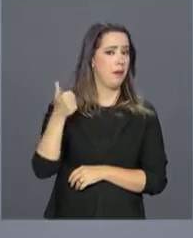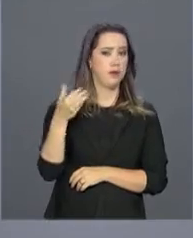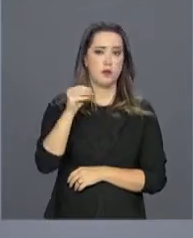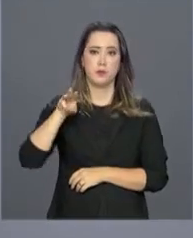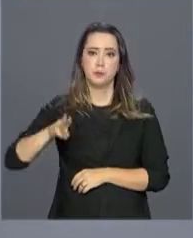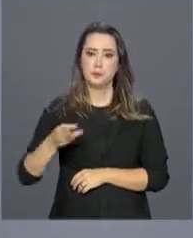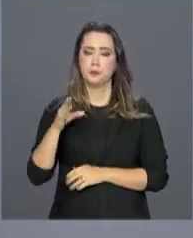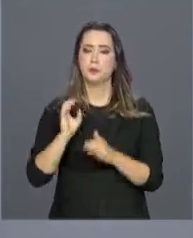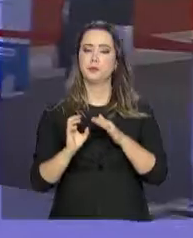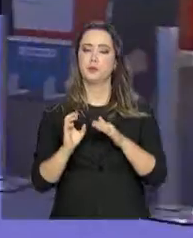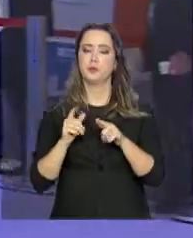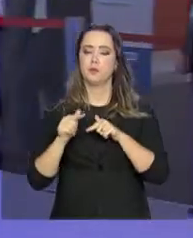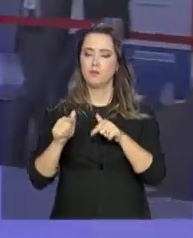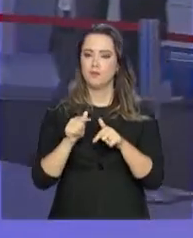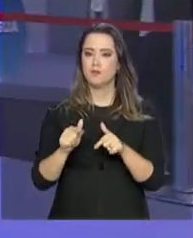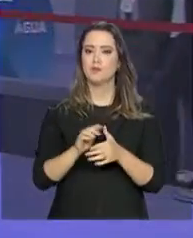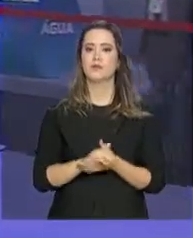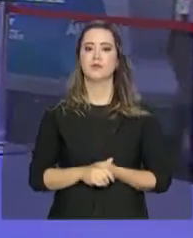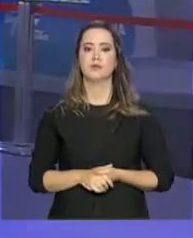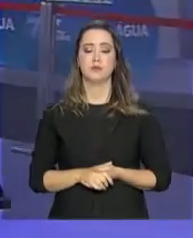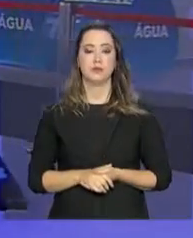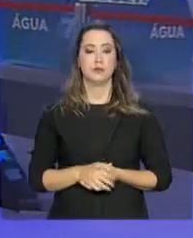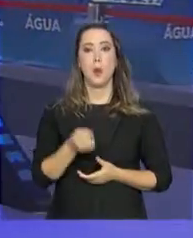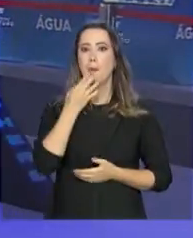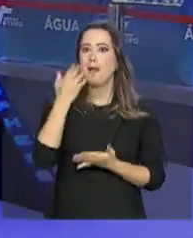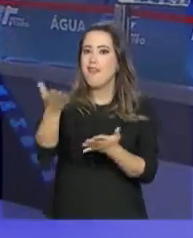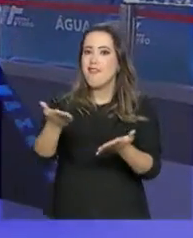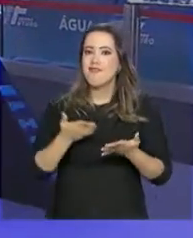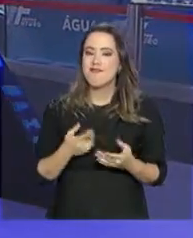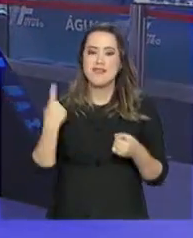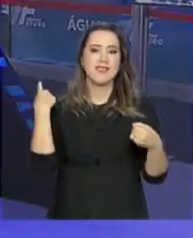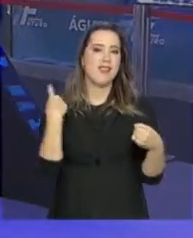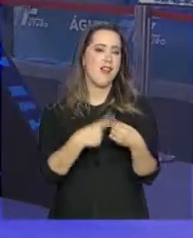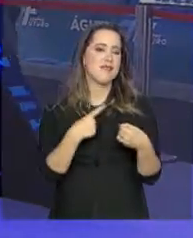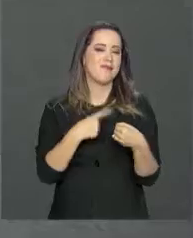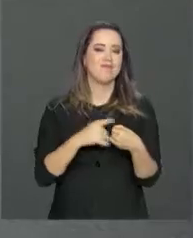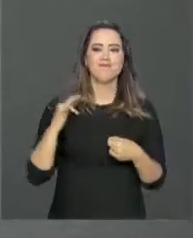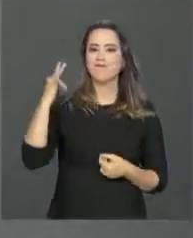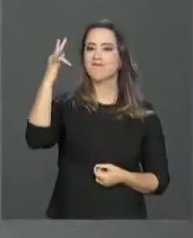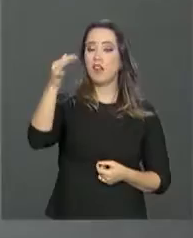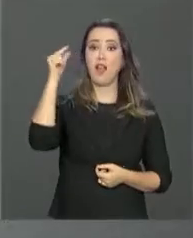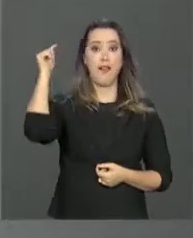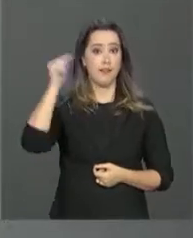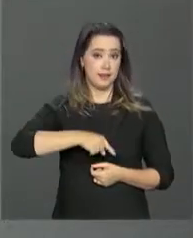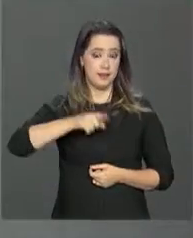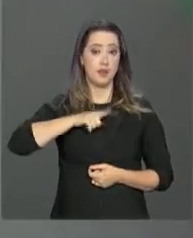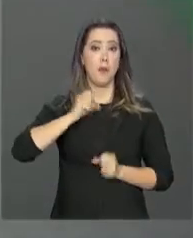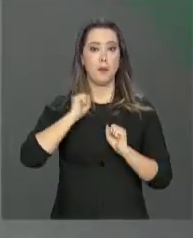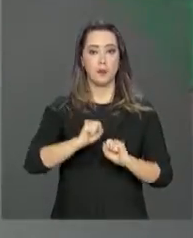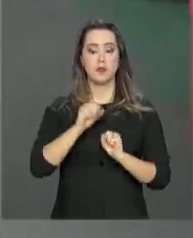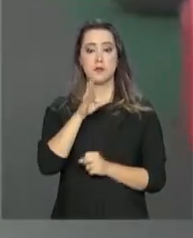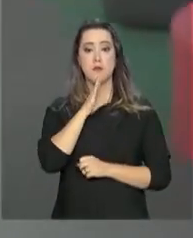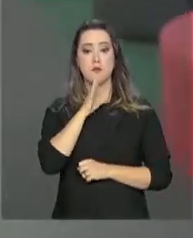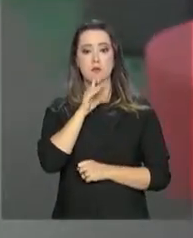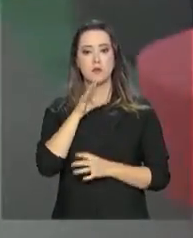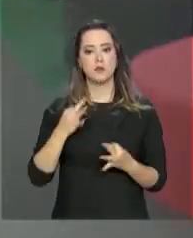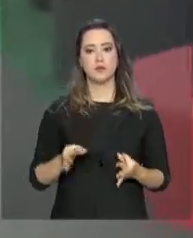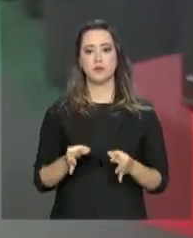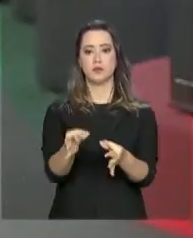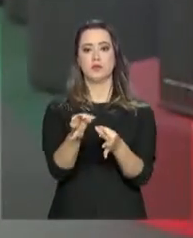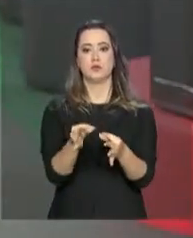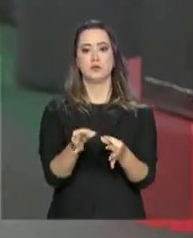de empregos seja bem vindo à cidade do futuro aqui é possível conhecer as tecnologias